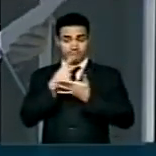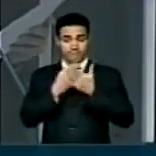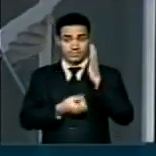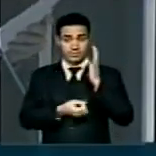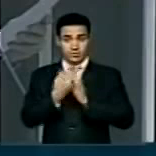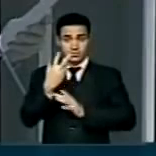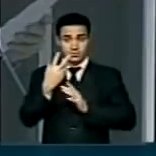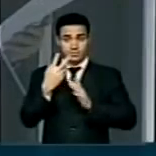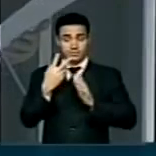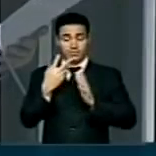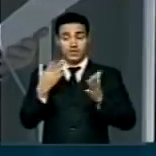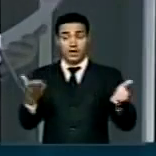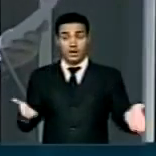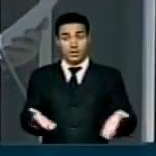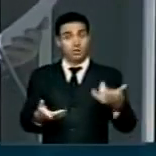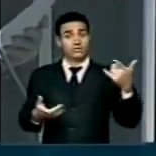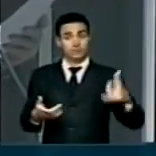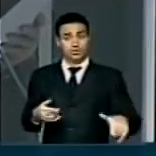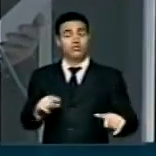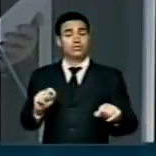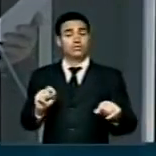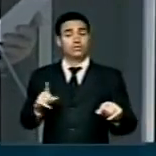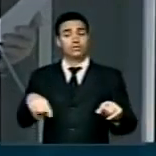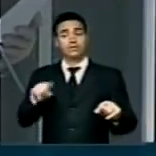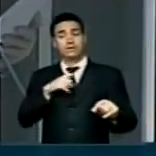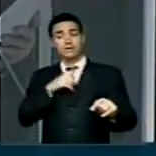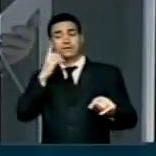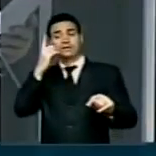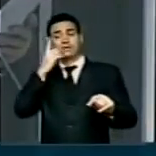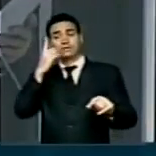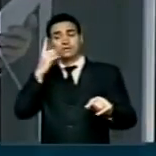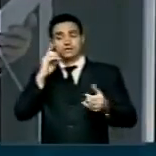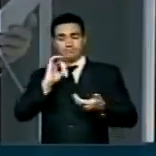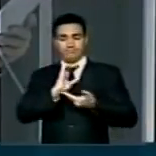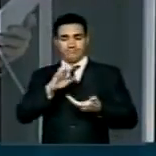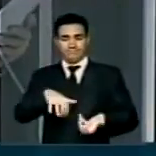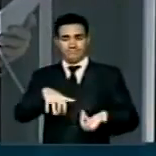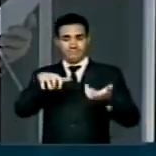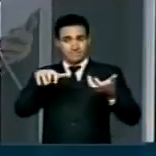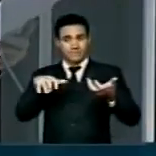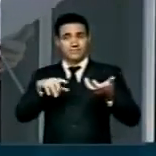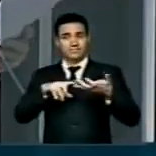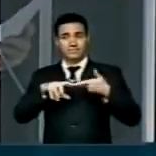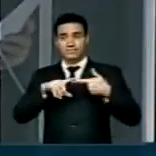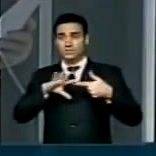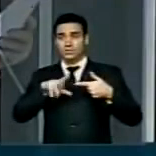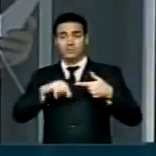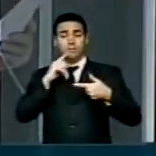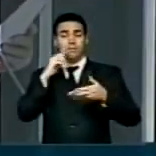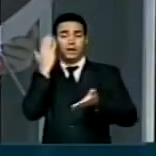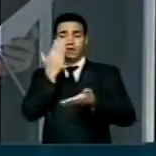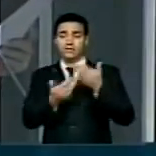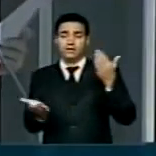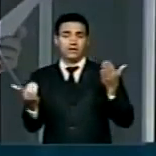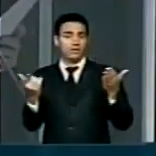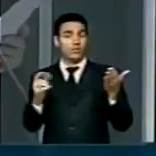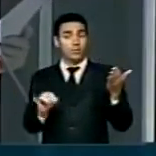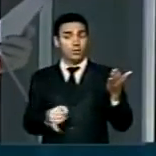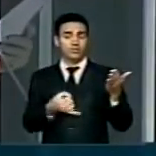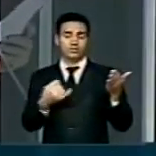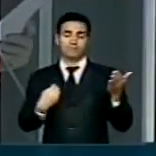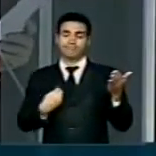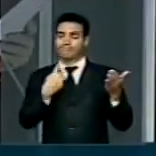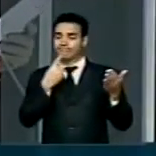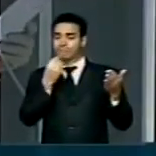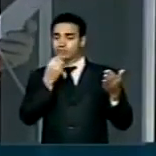E agora, mais uma vez, o Parlamento brasileiro, no seu conjunto, perdeu uma excelente oportunidade